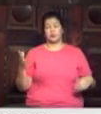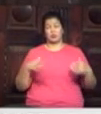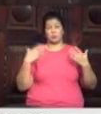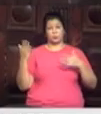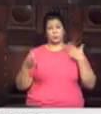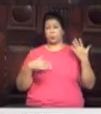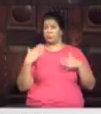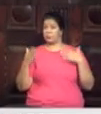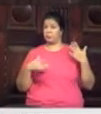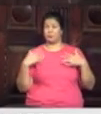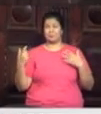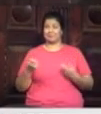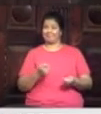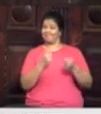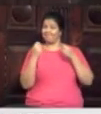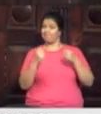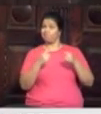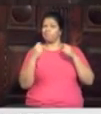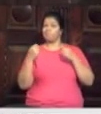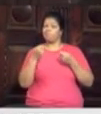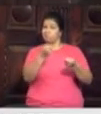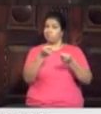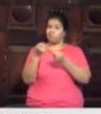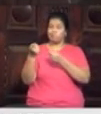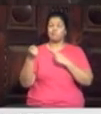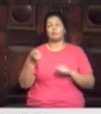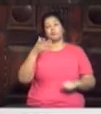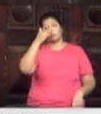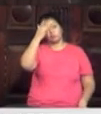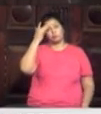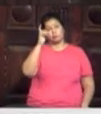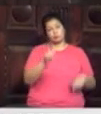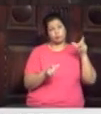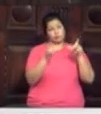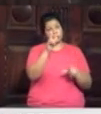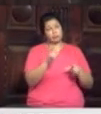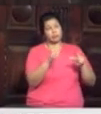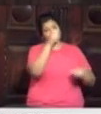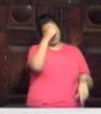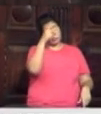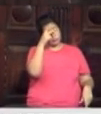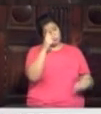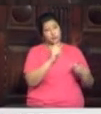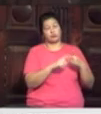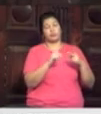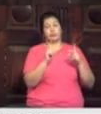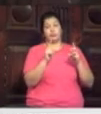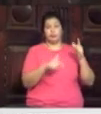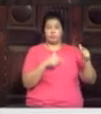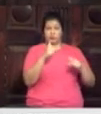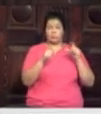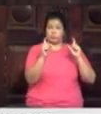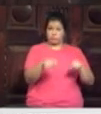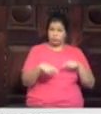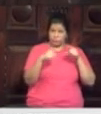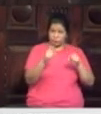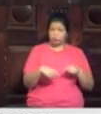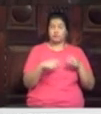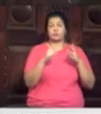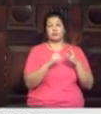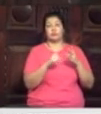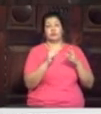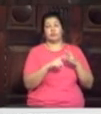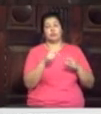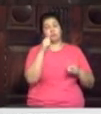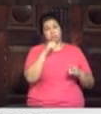e infernizando a vida das mulheres, dos servidores públicos, dos trabalhadores rurais, dos trabalhadores de um modo